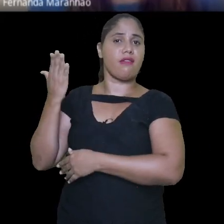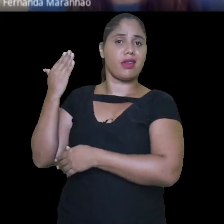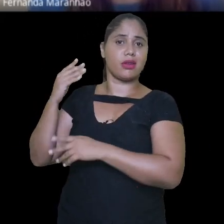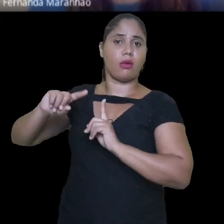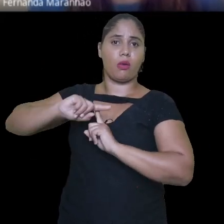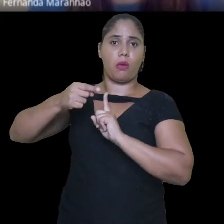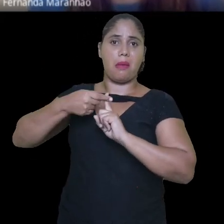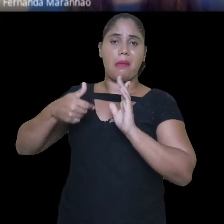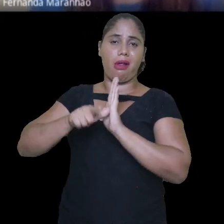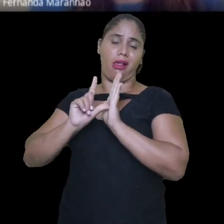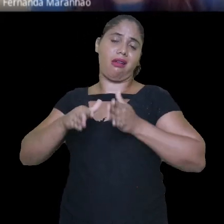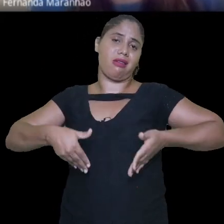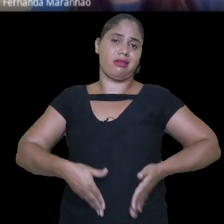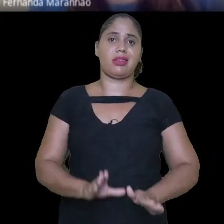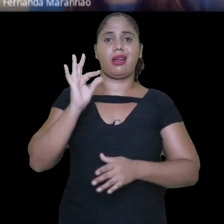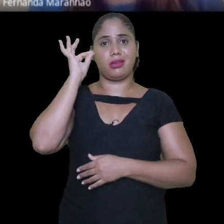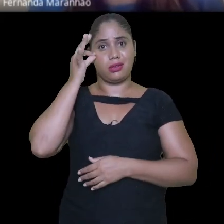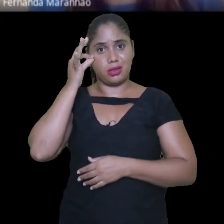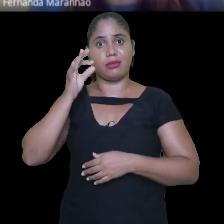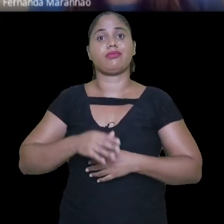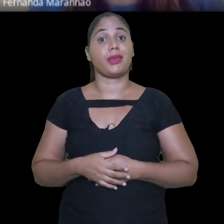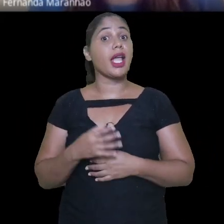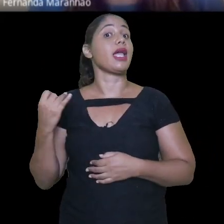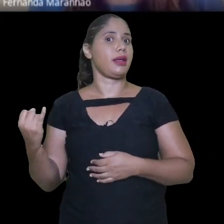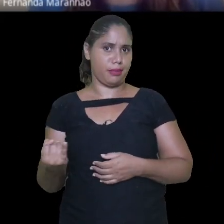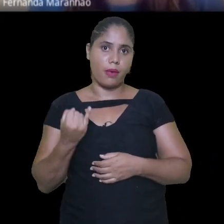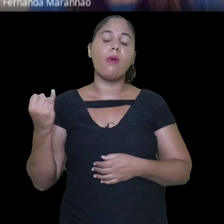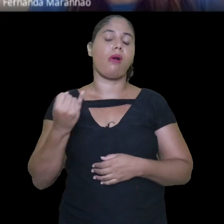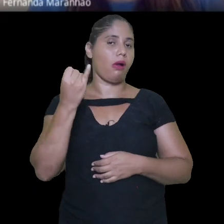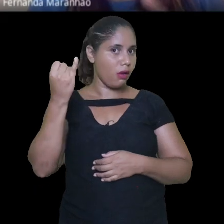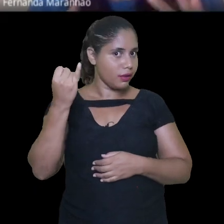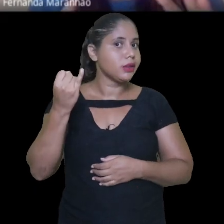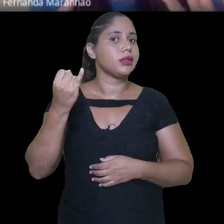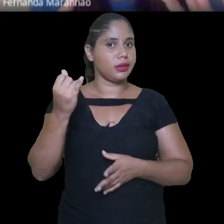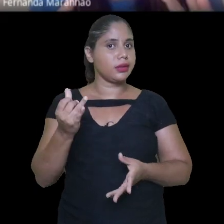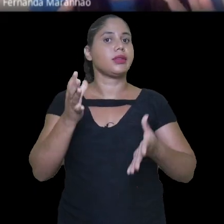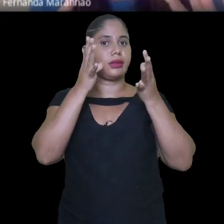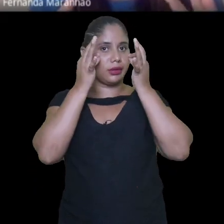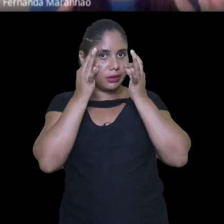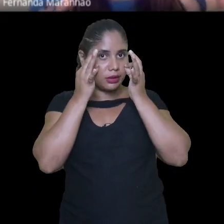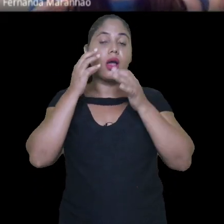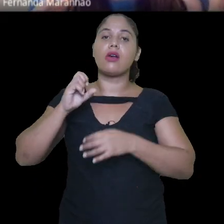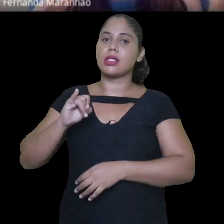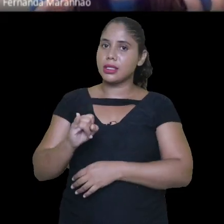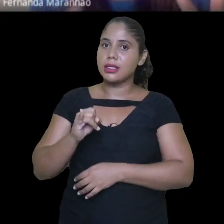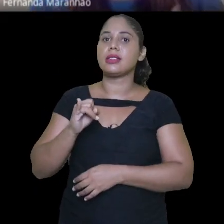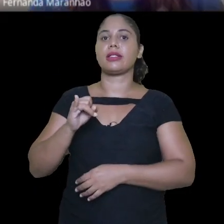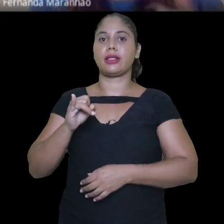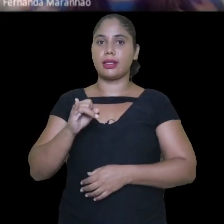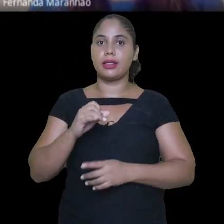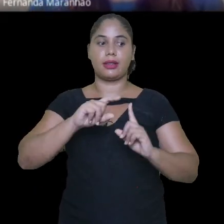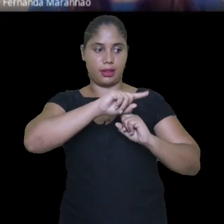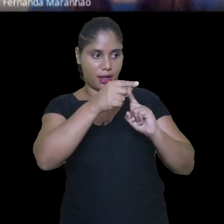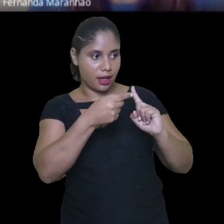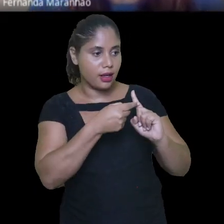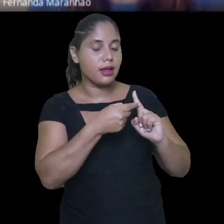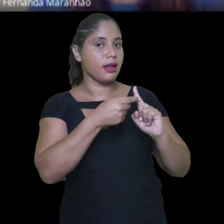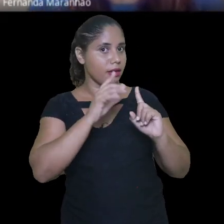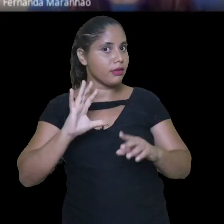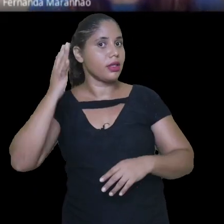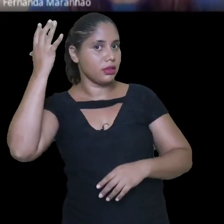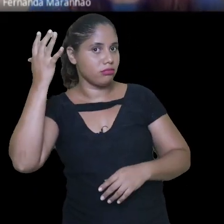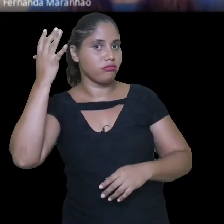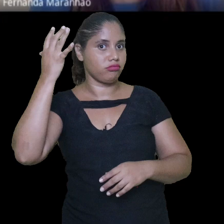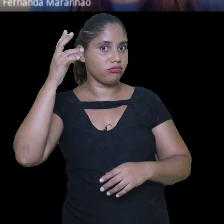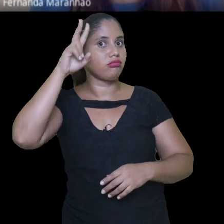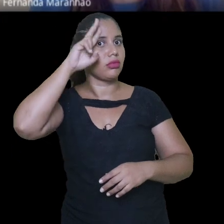ele só está presente em 10 a 15% das mulheres que têm parto prematuro, mostrando para a gente que realmente devem haver outras causas para essa